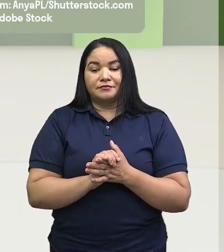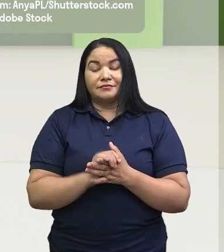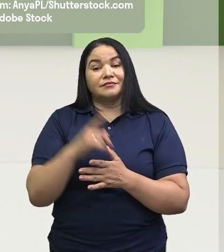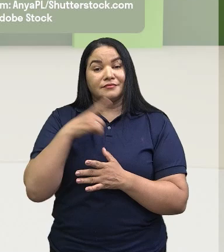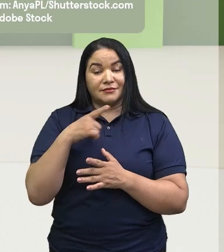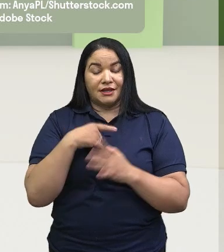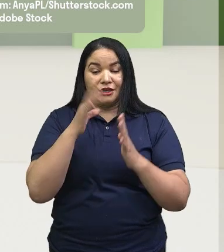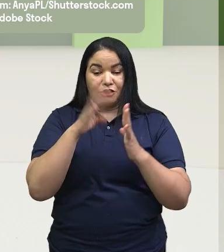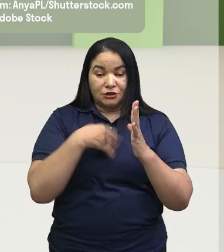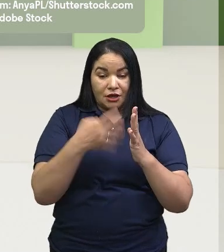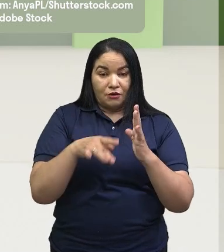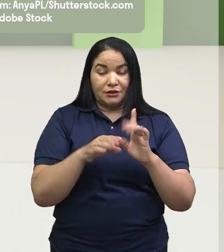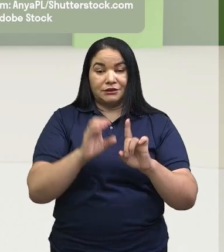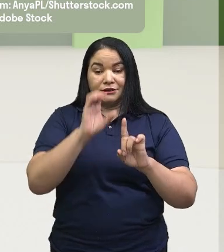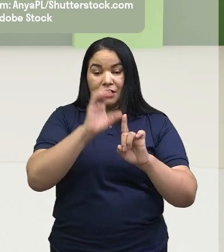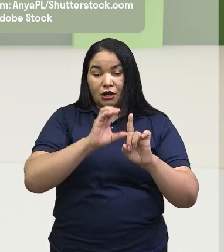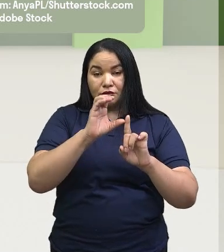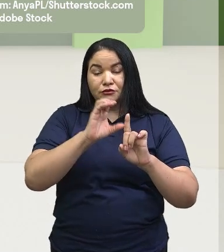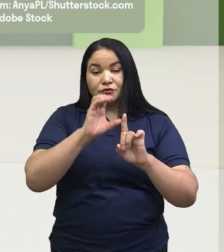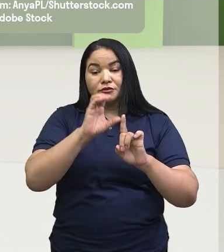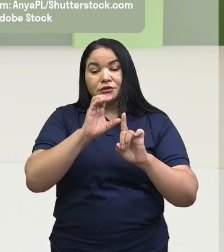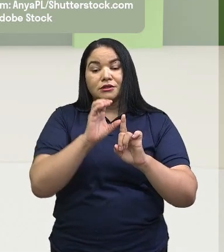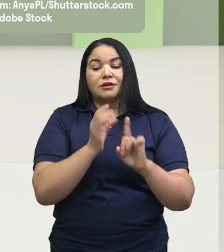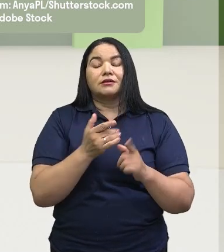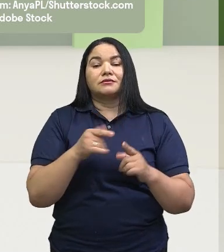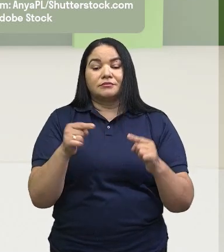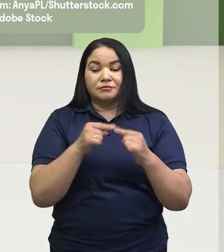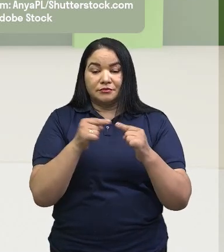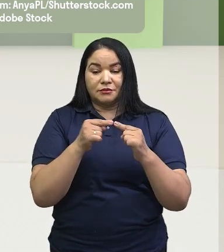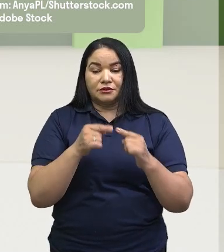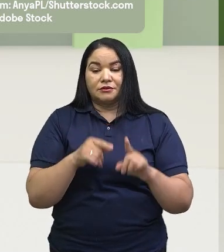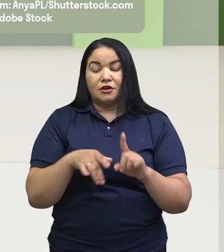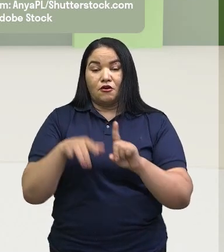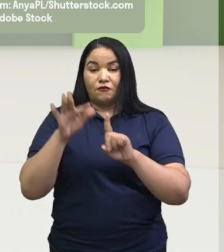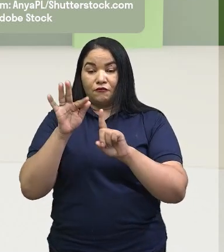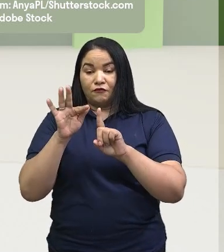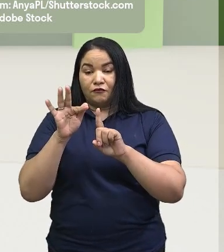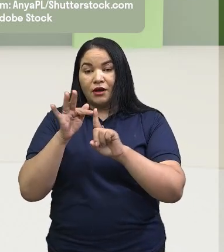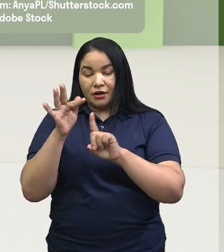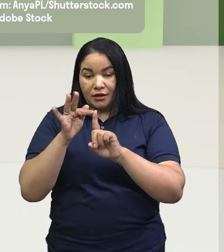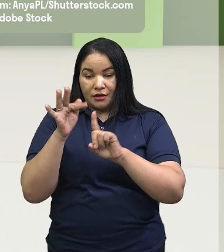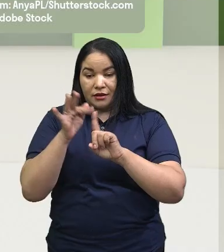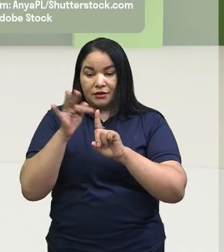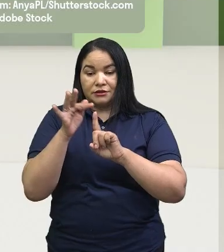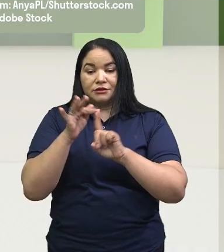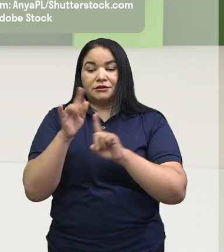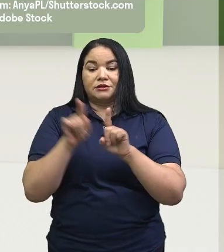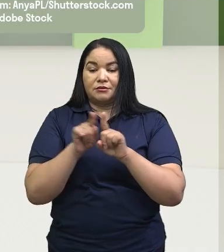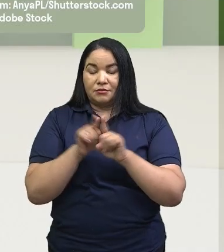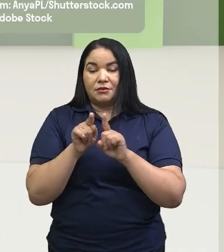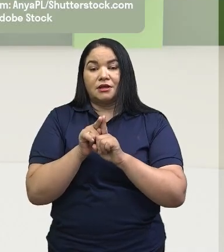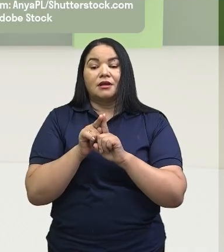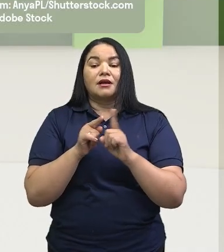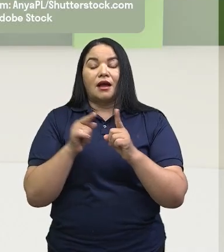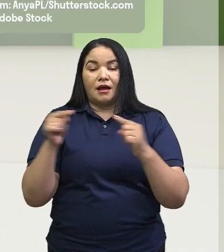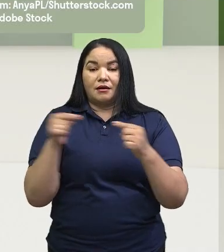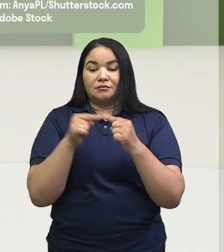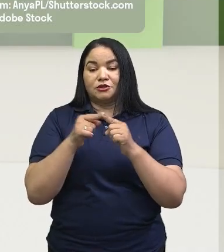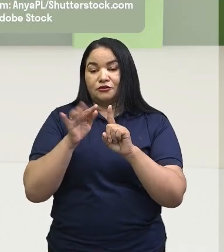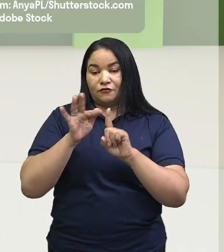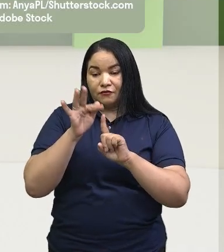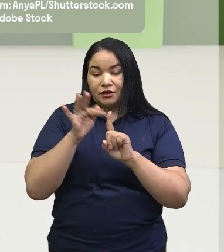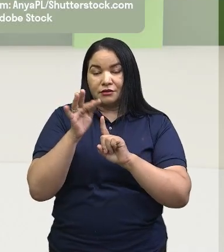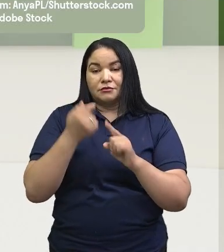na escala Celsius, eu vou usar graus Celsius. Fahrenheit, você tem graus Fahrenheit.